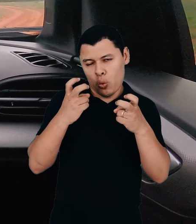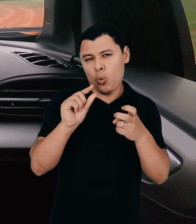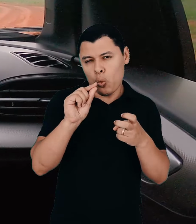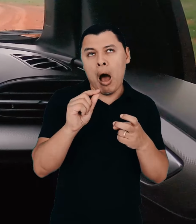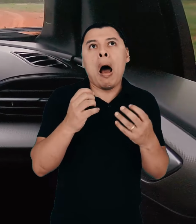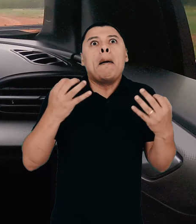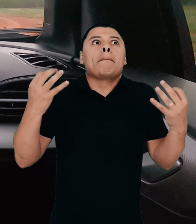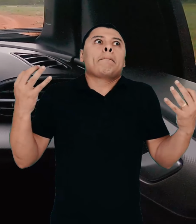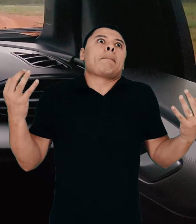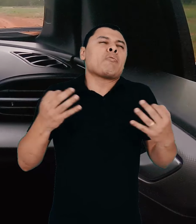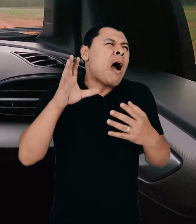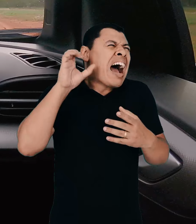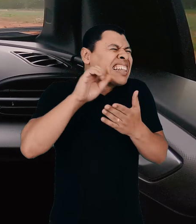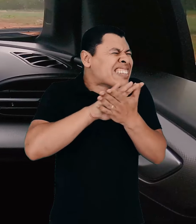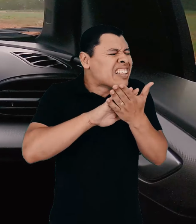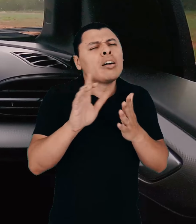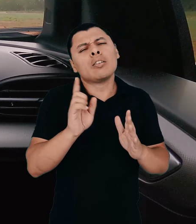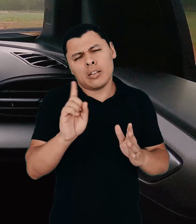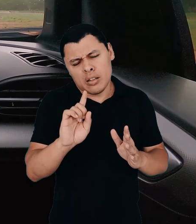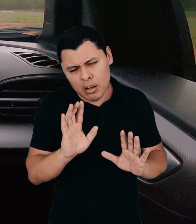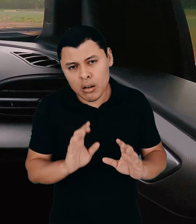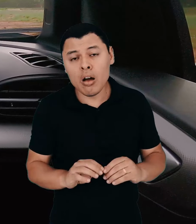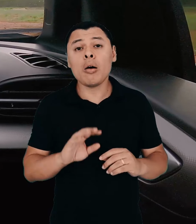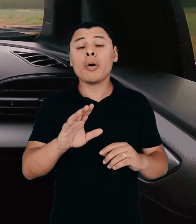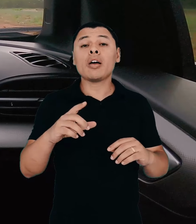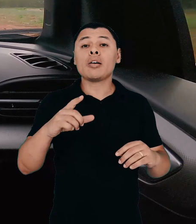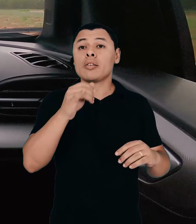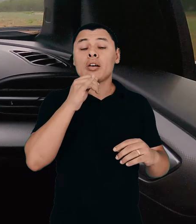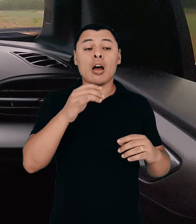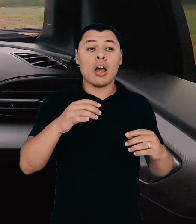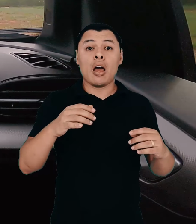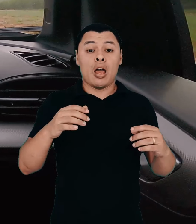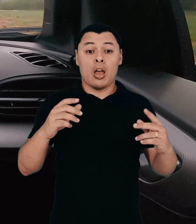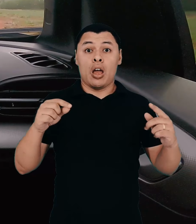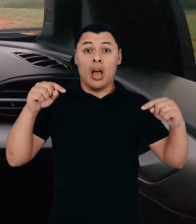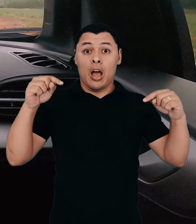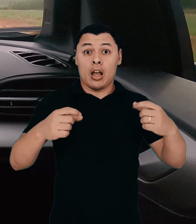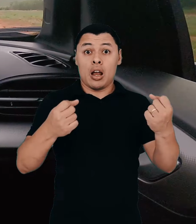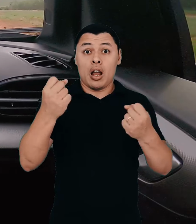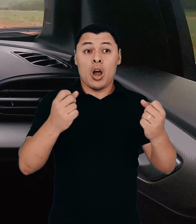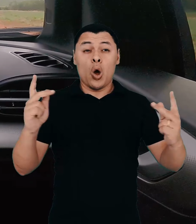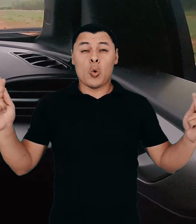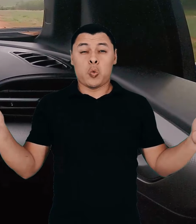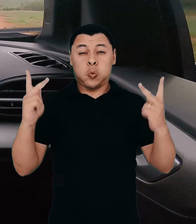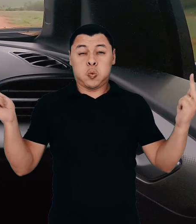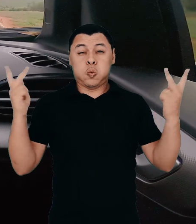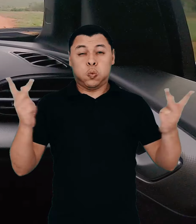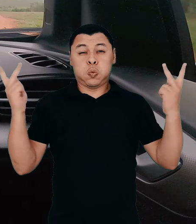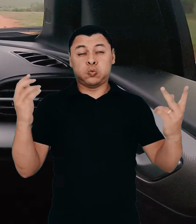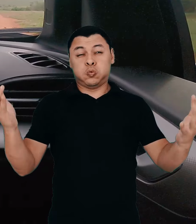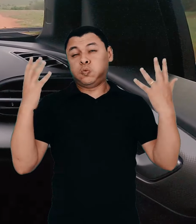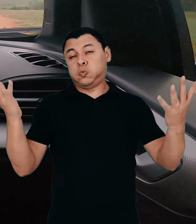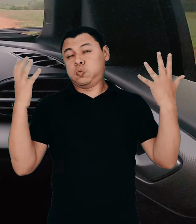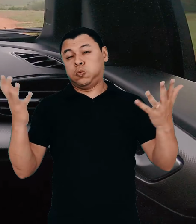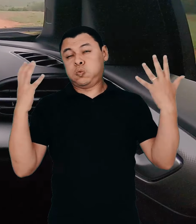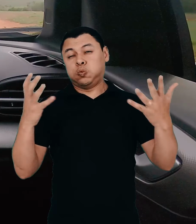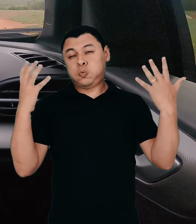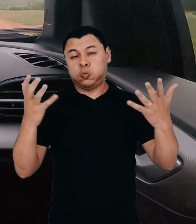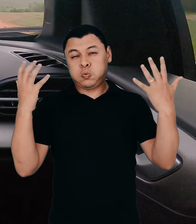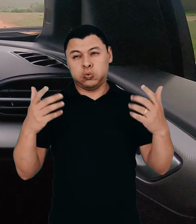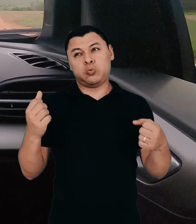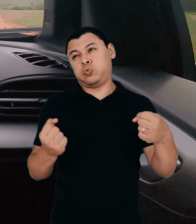uma ressalva, som aerodinâmico, ruído de vento eu escutei bastante lá na pista, mas a gente sabe também que está numa situação de caramba, quero quase que foi